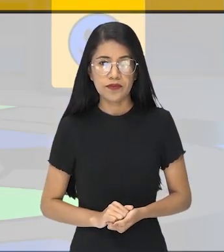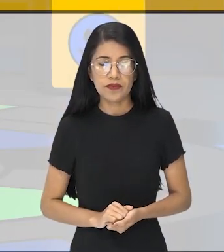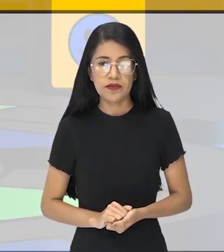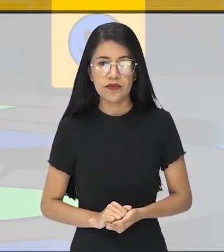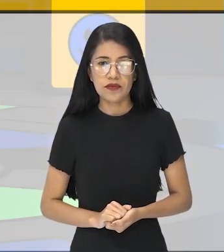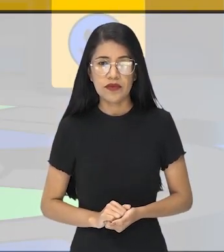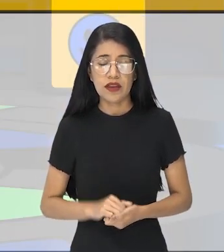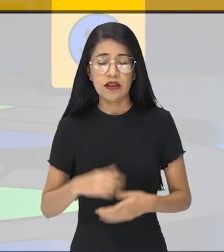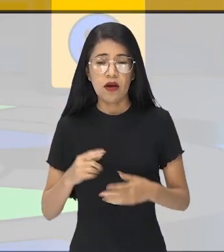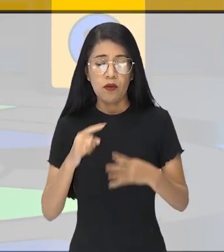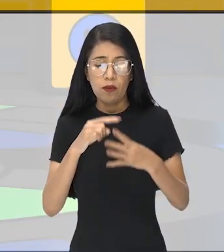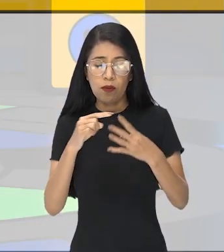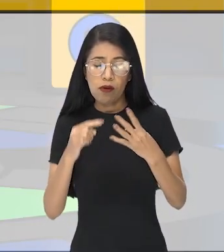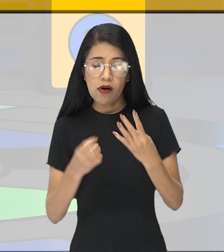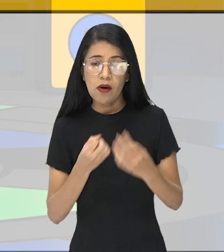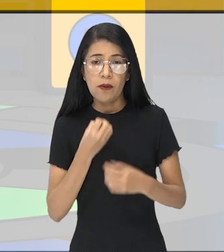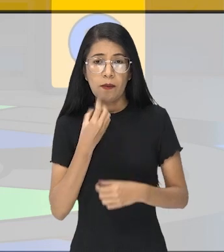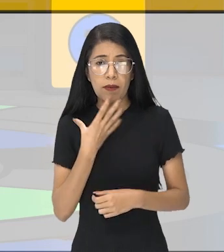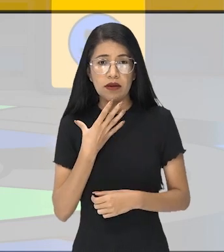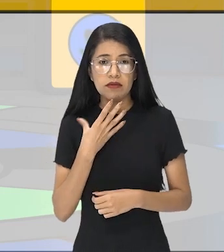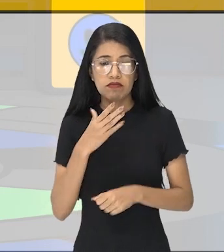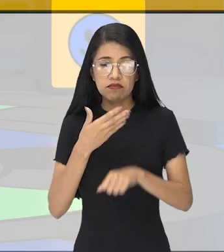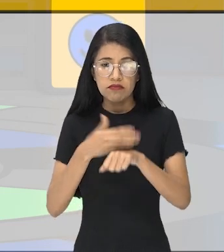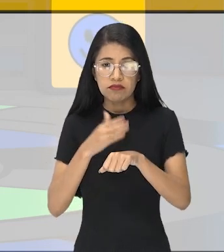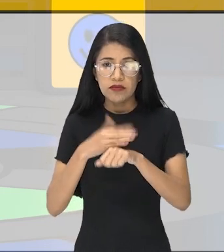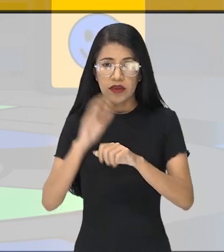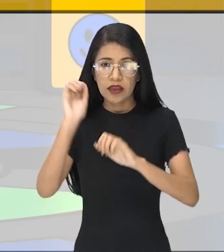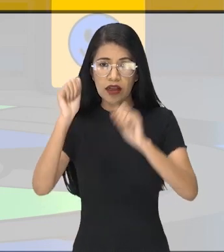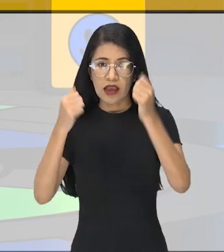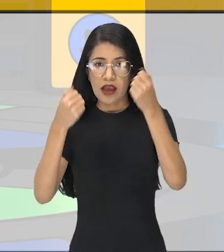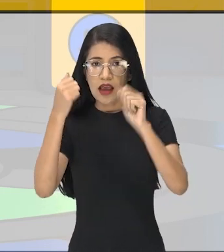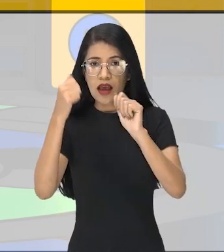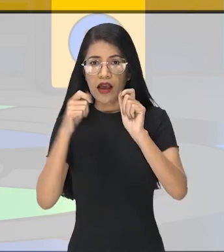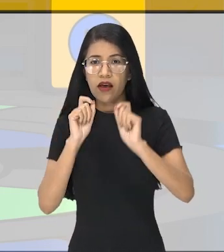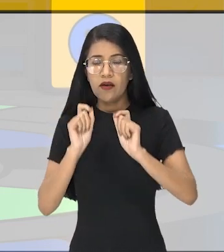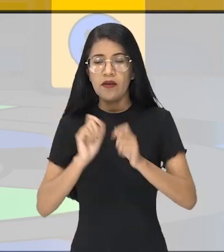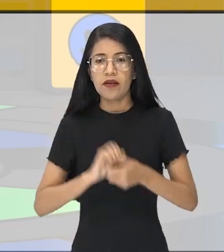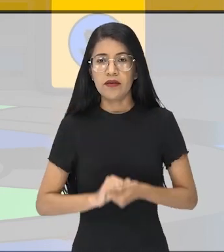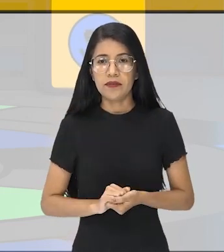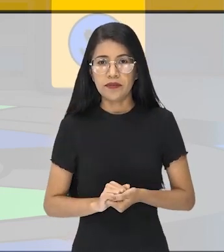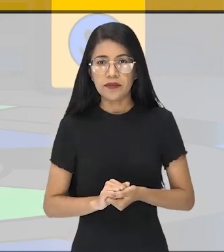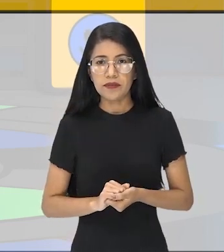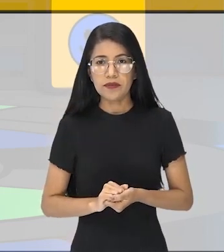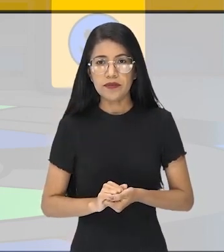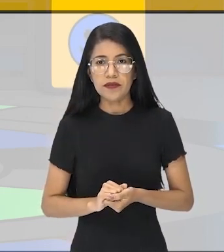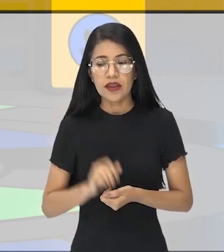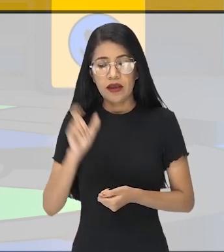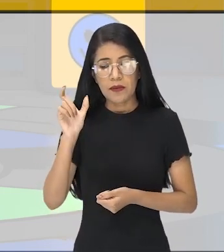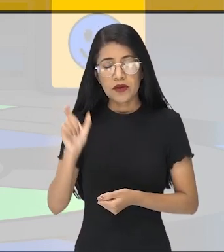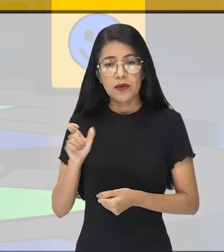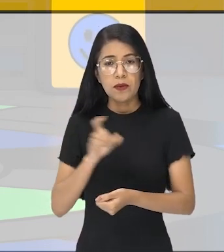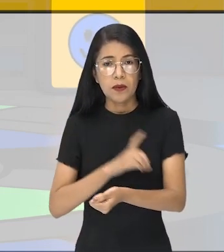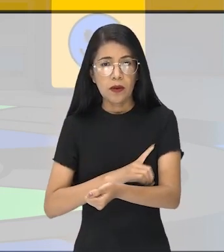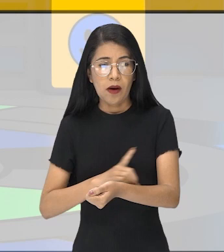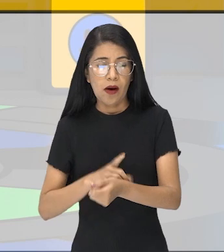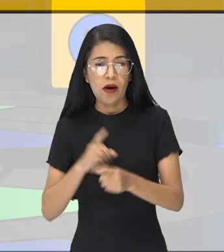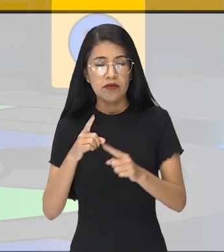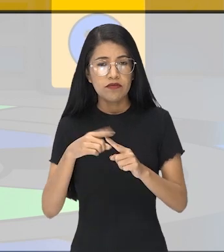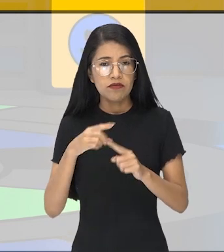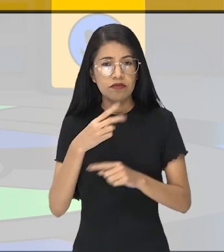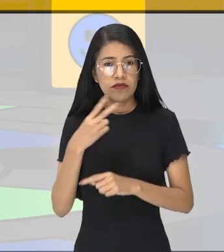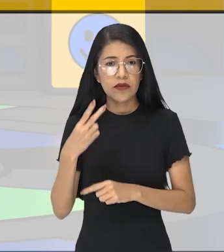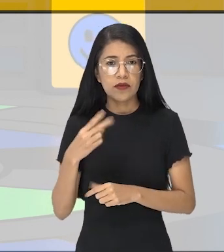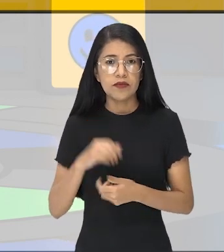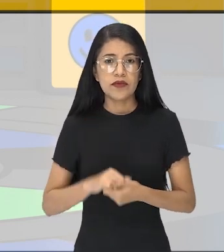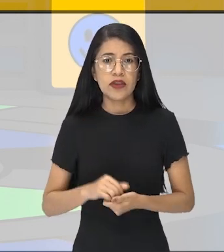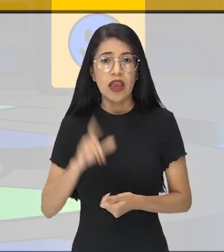Entre os benefícios do exercício físico para pacientes com diabetes do tipo 2, podemos citar os seguintes. A